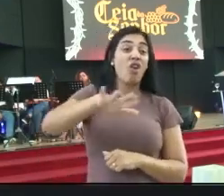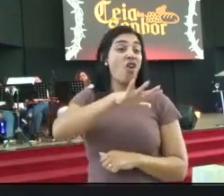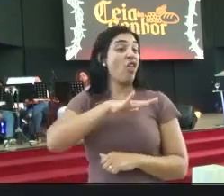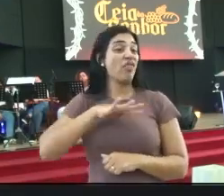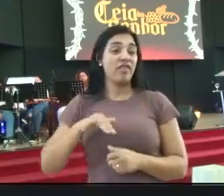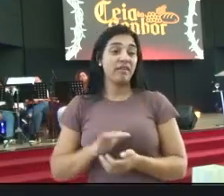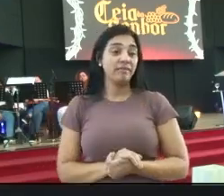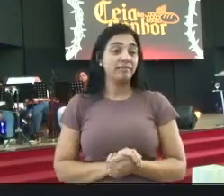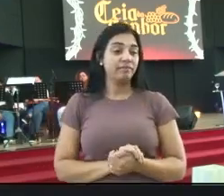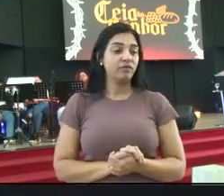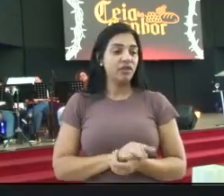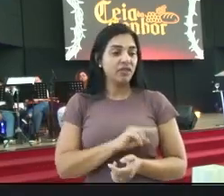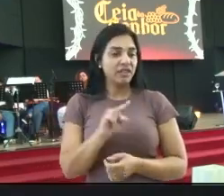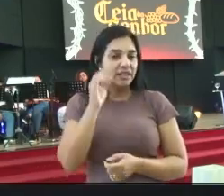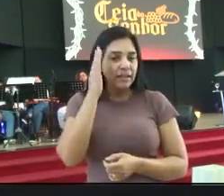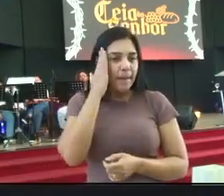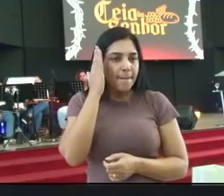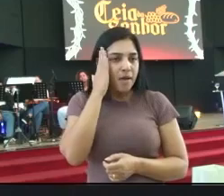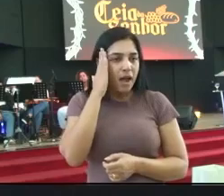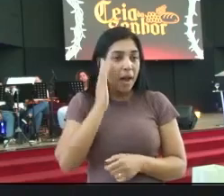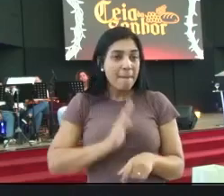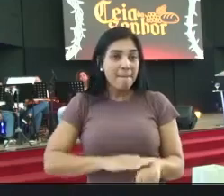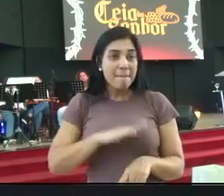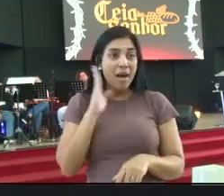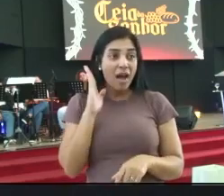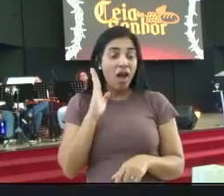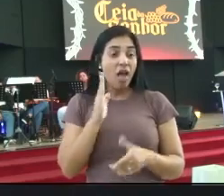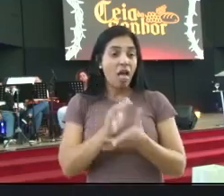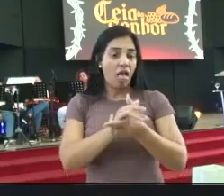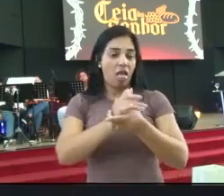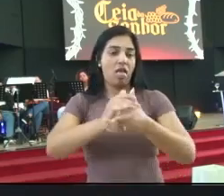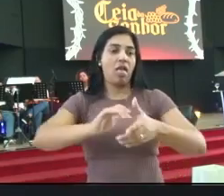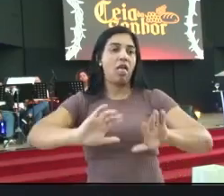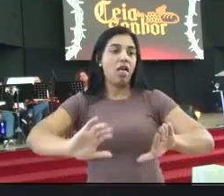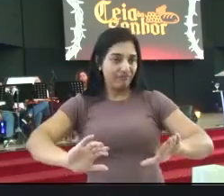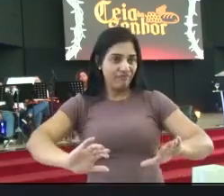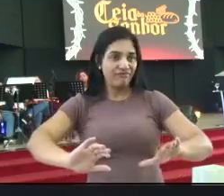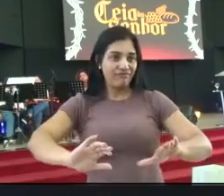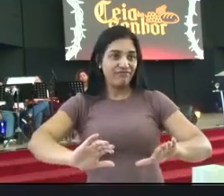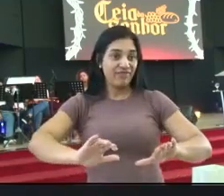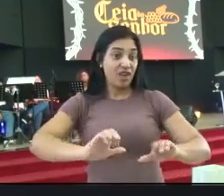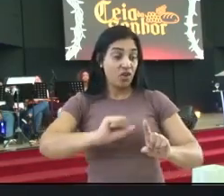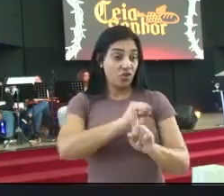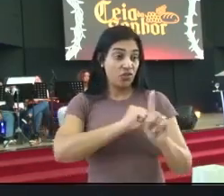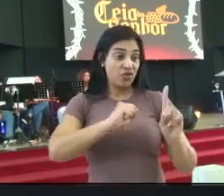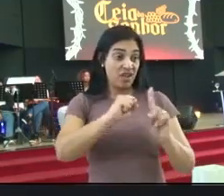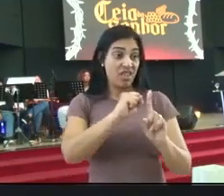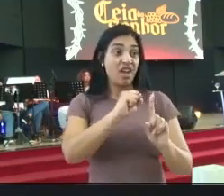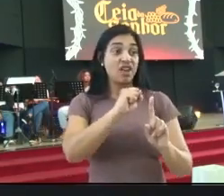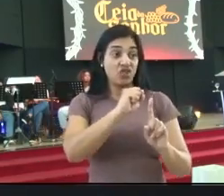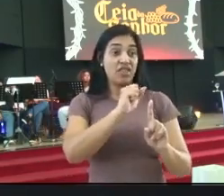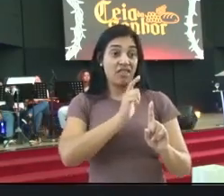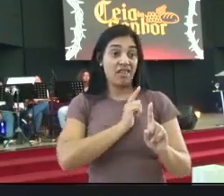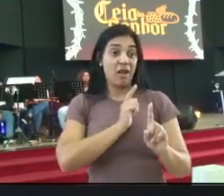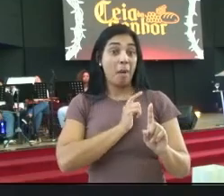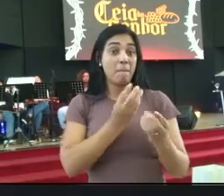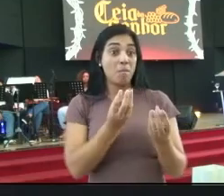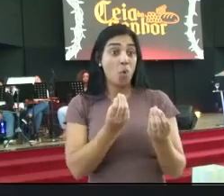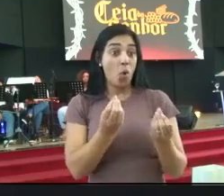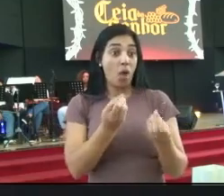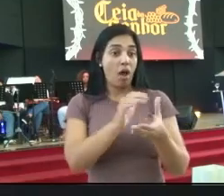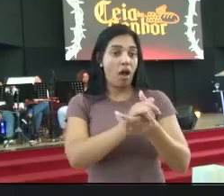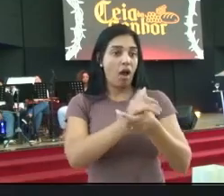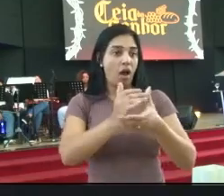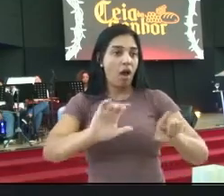Você sabia que uma das maiores causas de divórcio na sociedade são